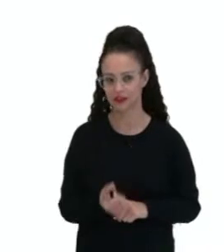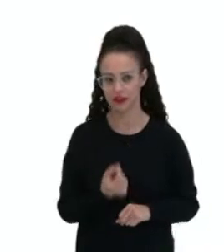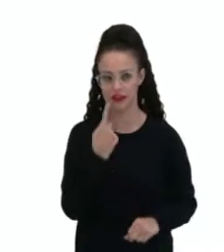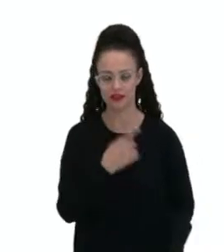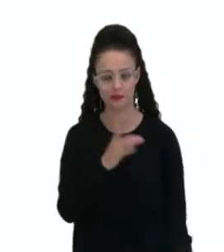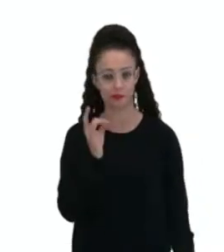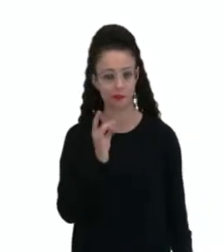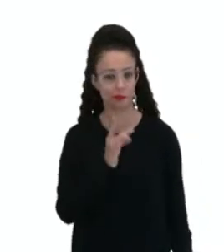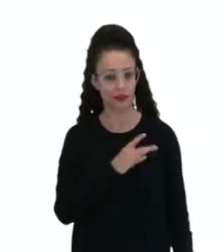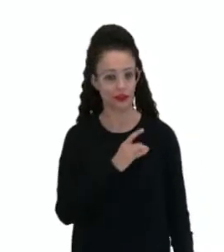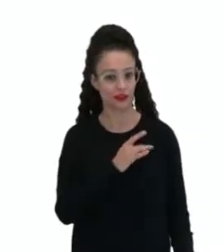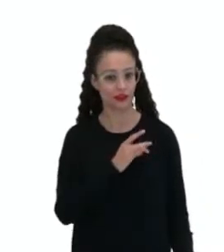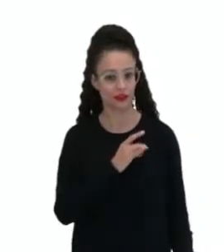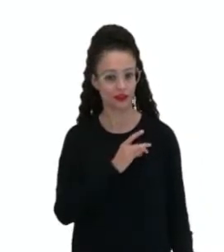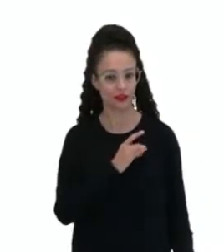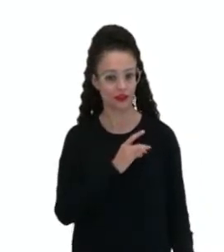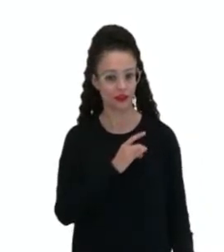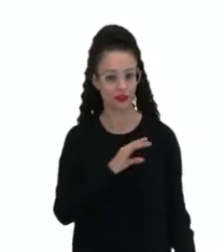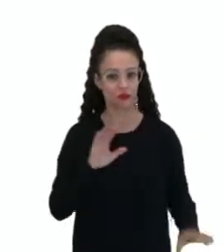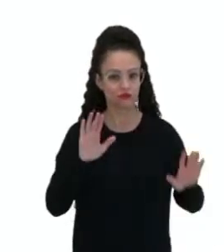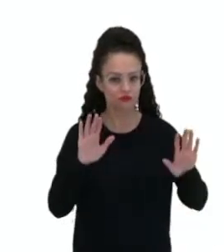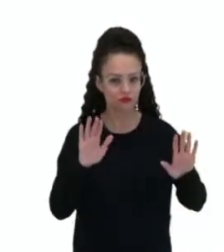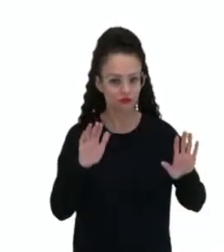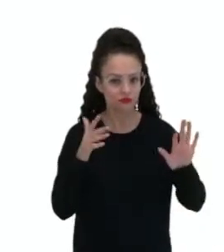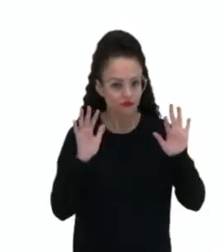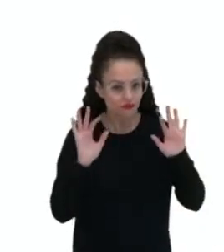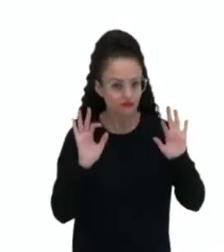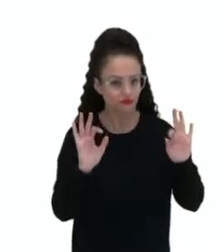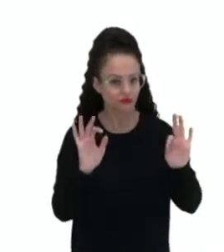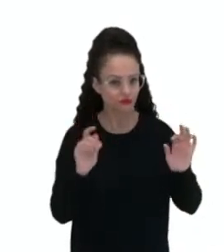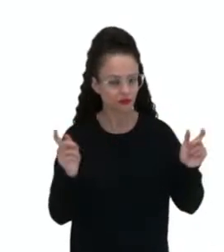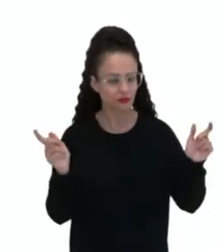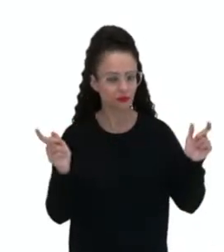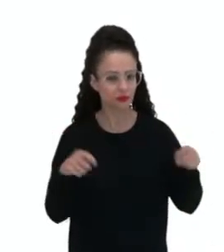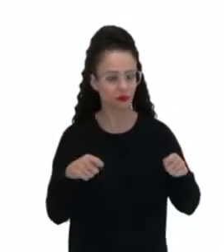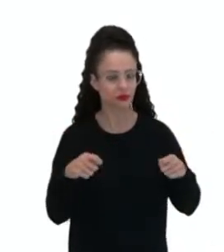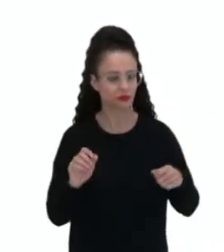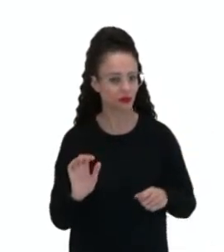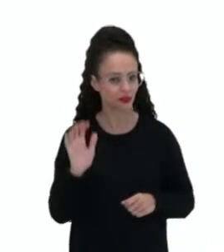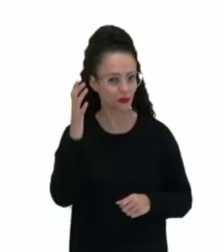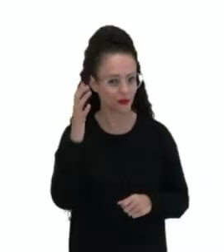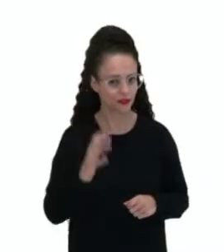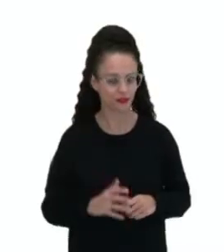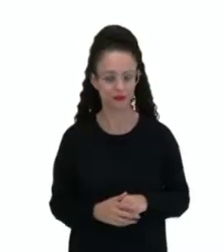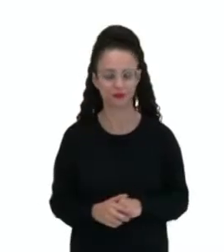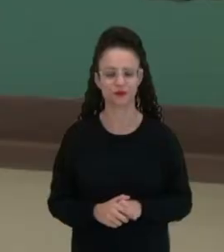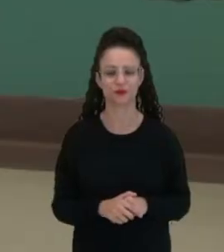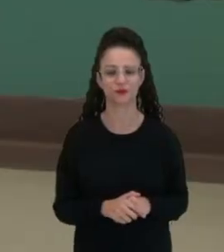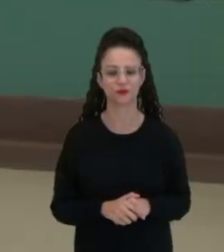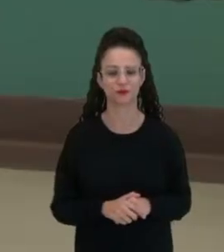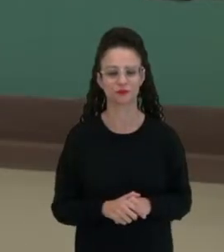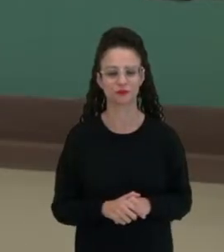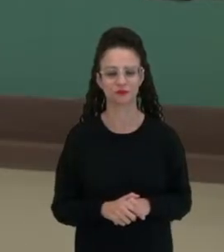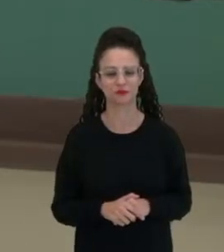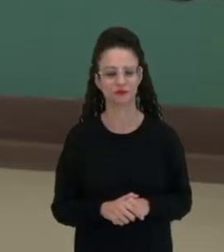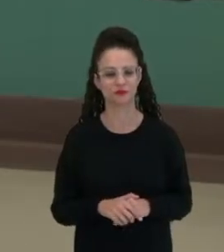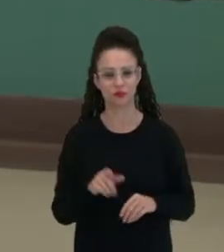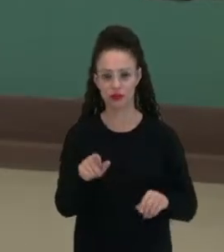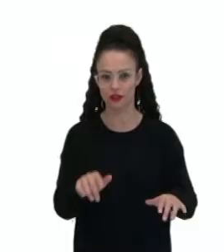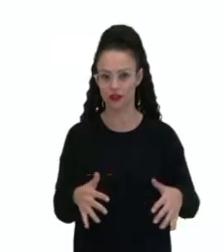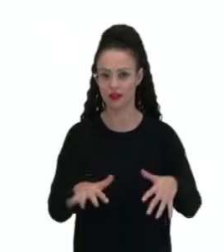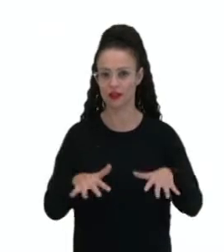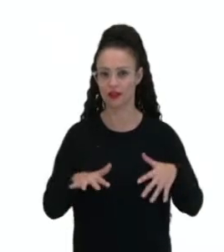medo, antes mesmo que exista uma ínfima possibilidade que aconteça? Que te